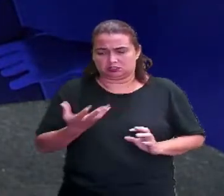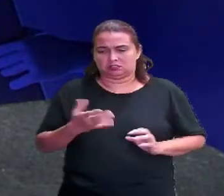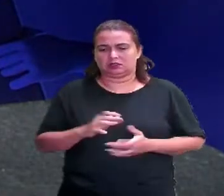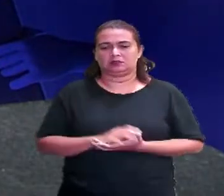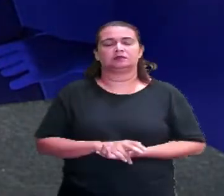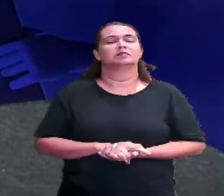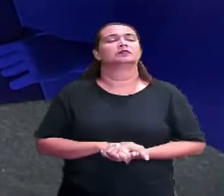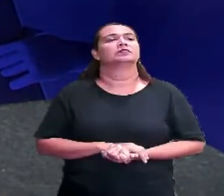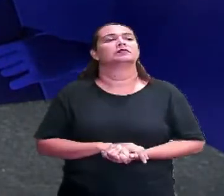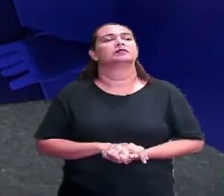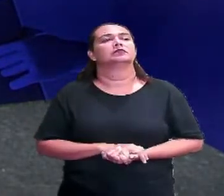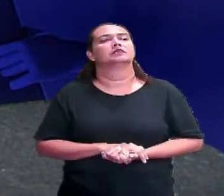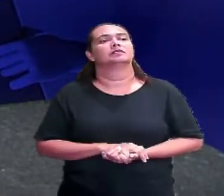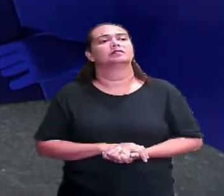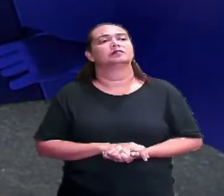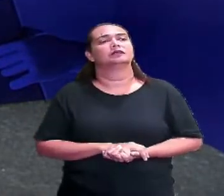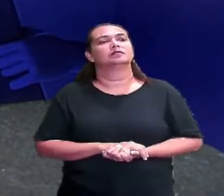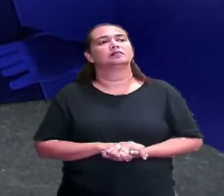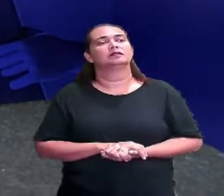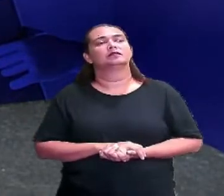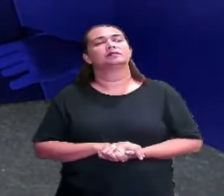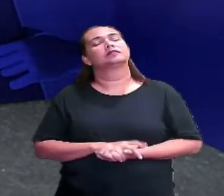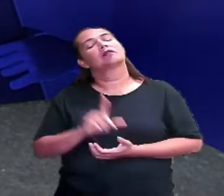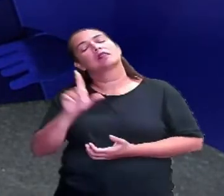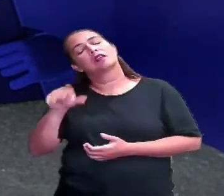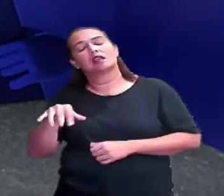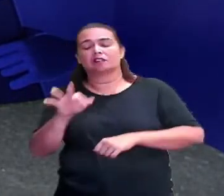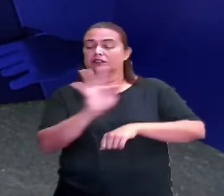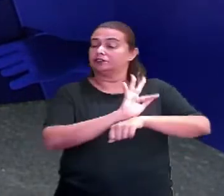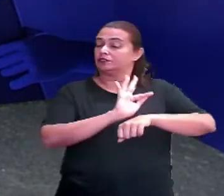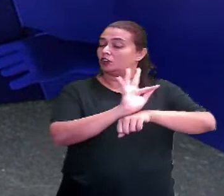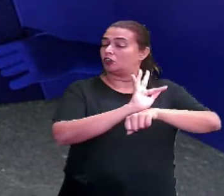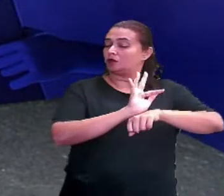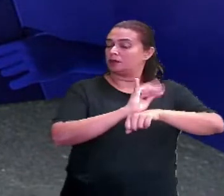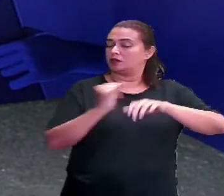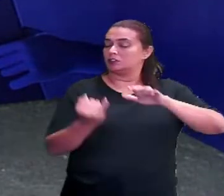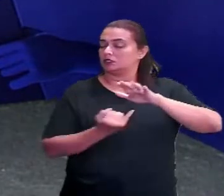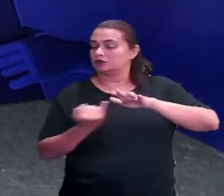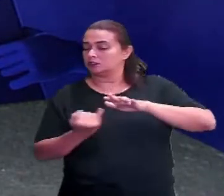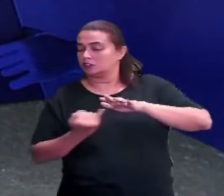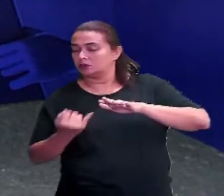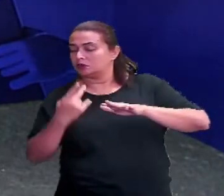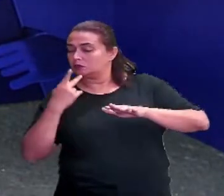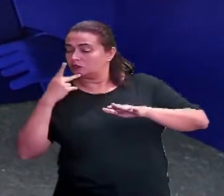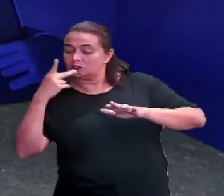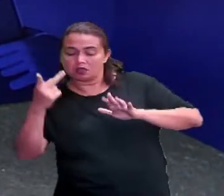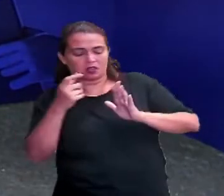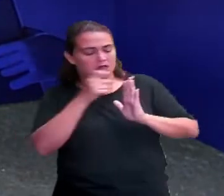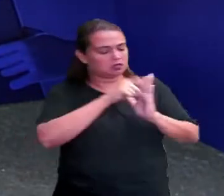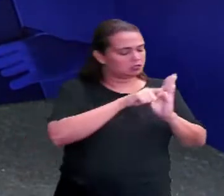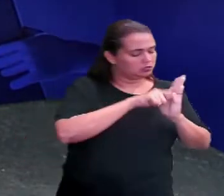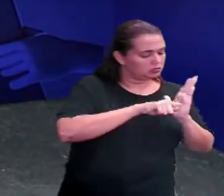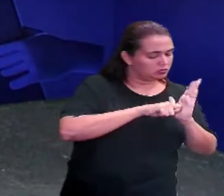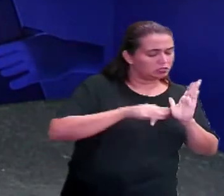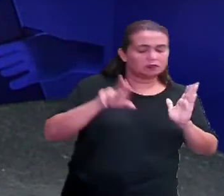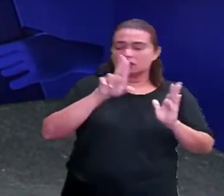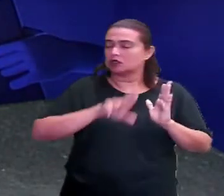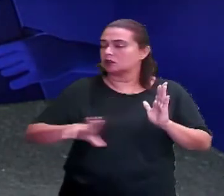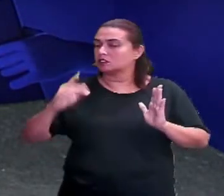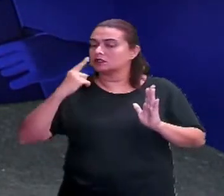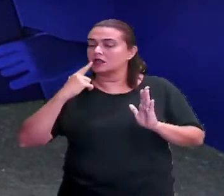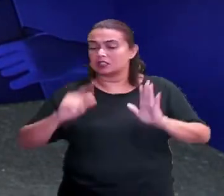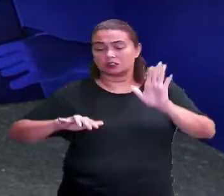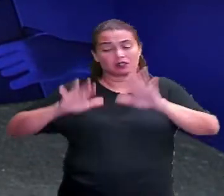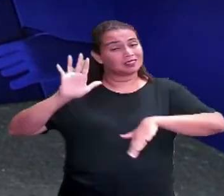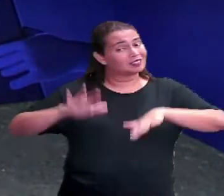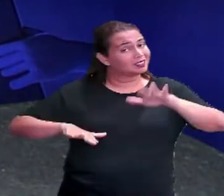Então, consiste no modo formal ou informal de falar ou escrever em uma situação de uso da língua. Dependendo do grau